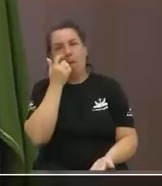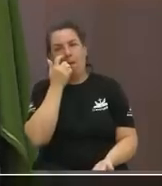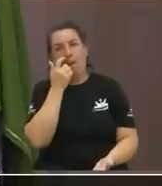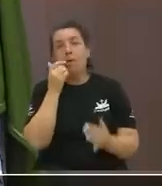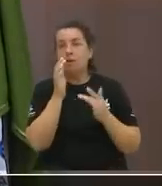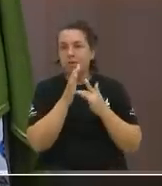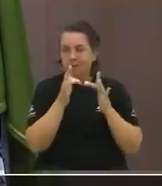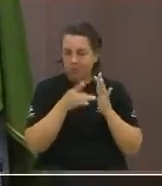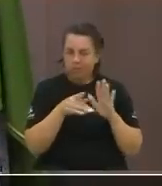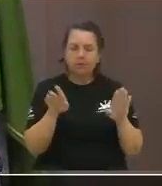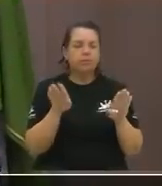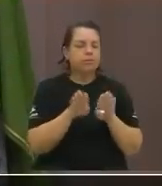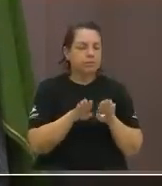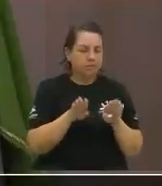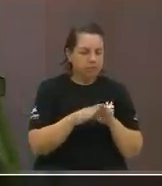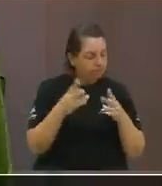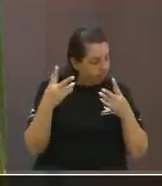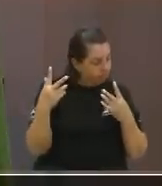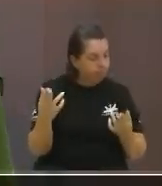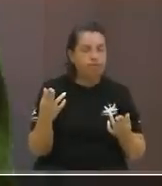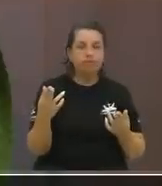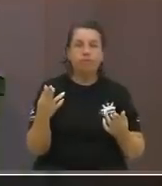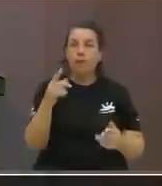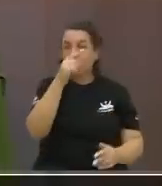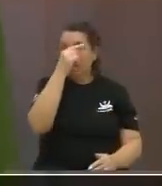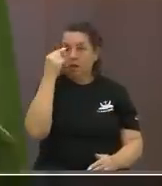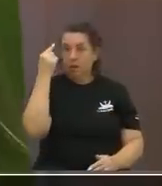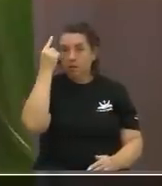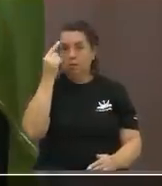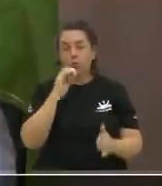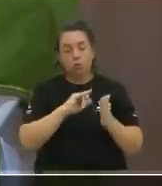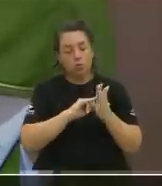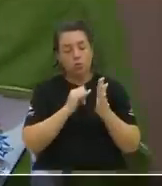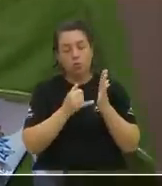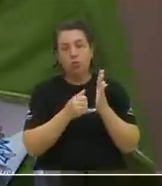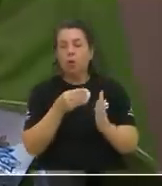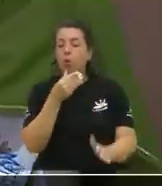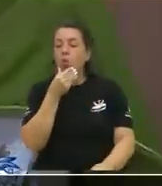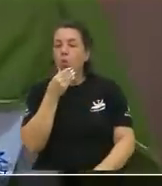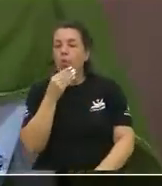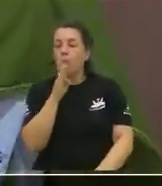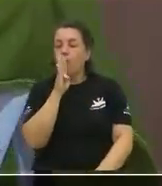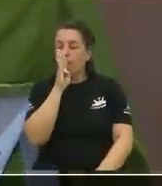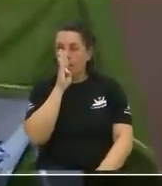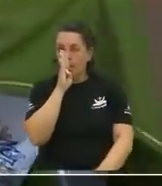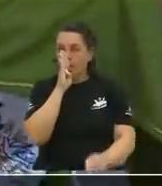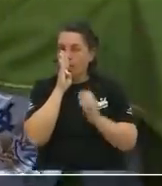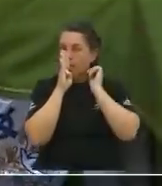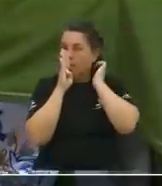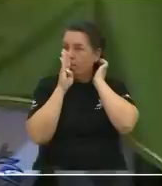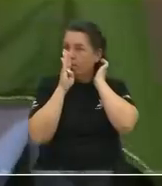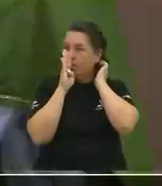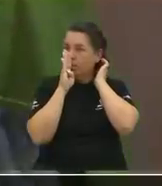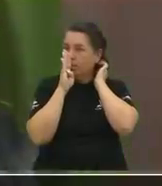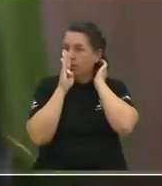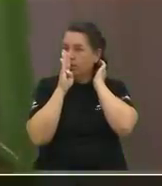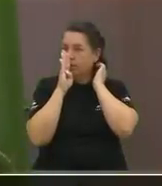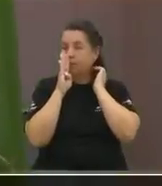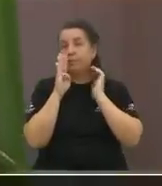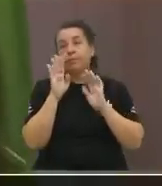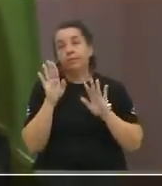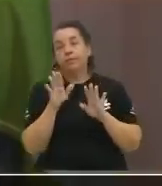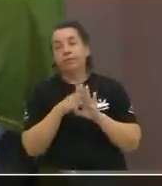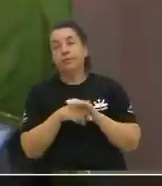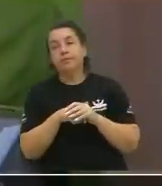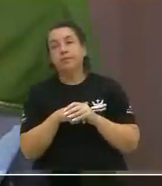Jesus o foi. São José é o homem do silêncio. Não é que Nossa Senhora falava muito, porque também tem isso, né?